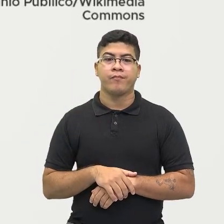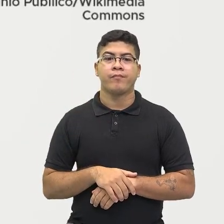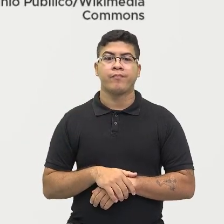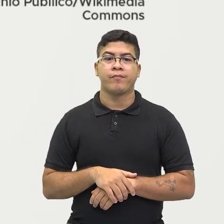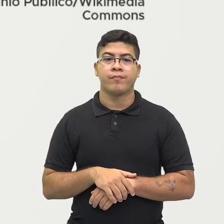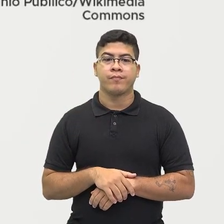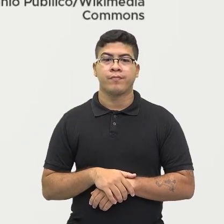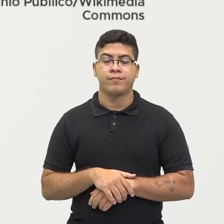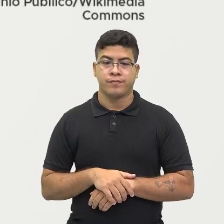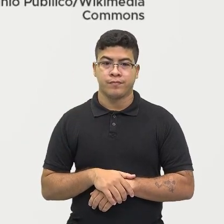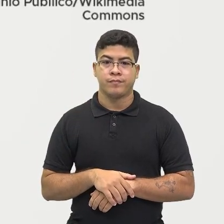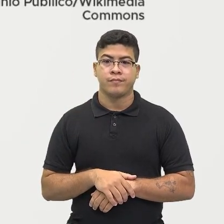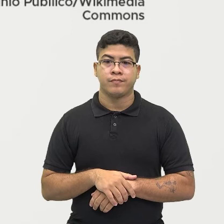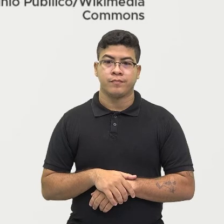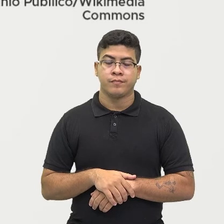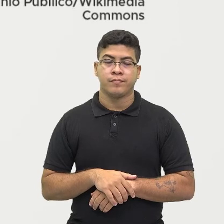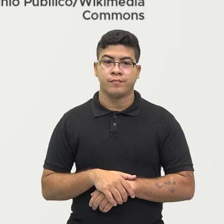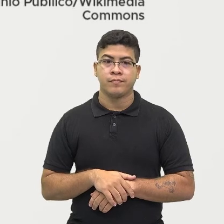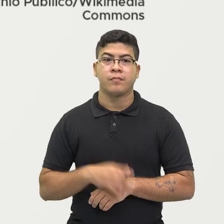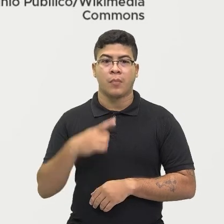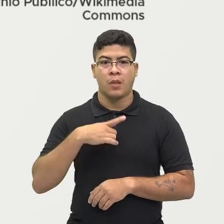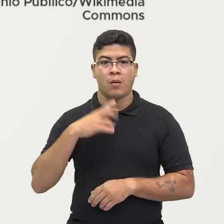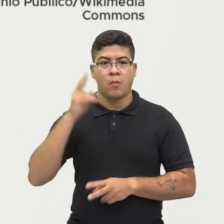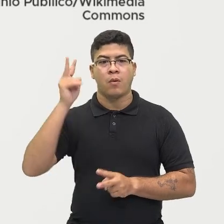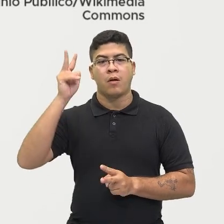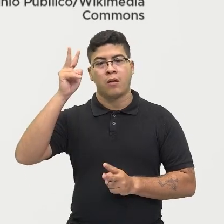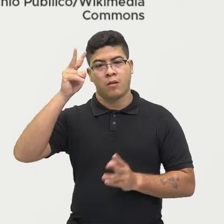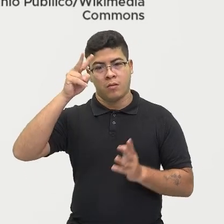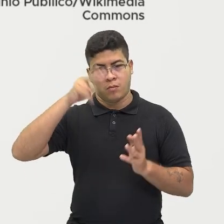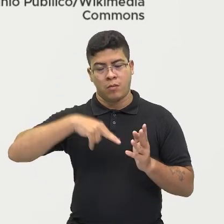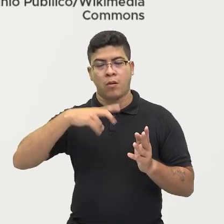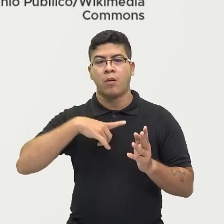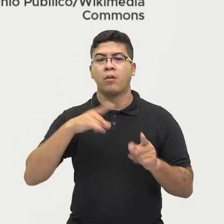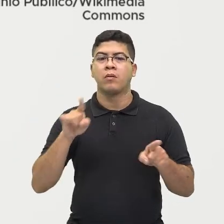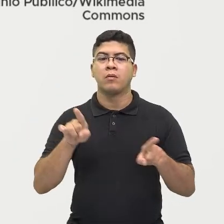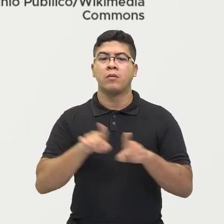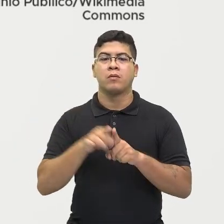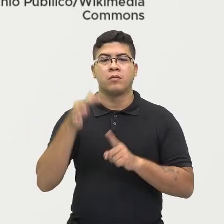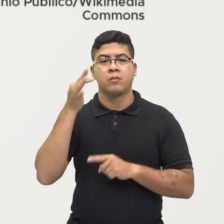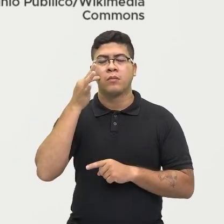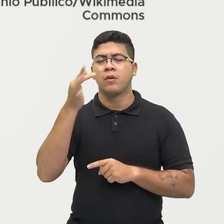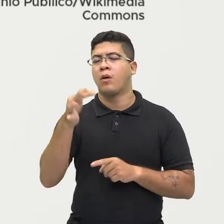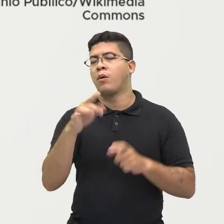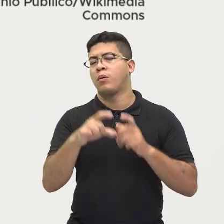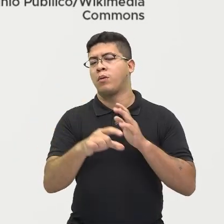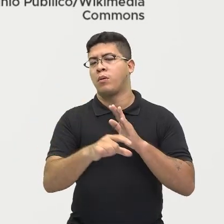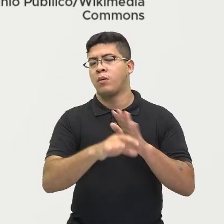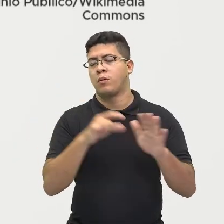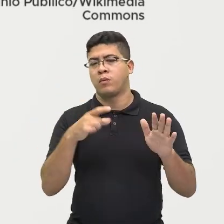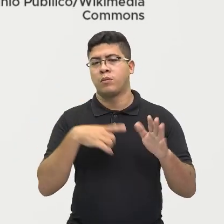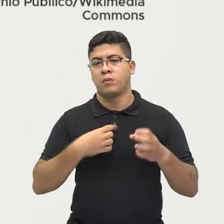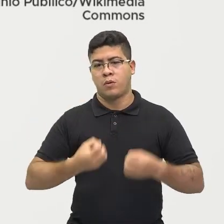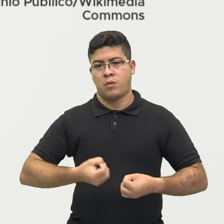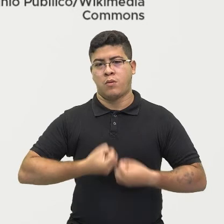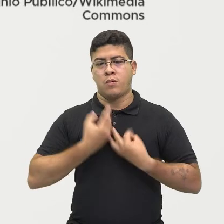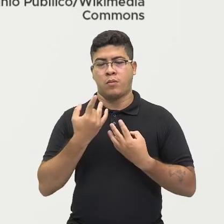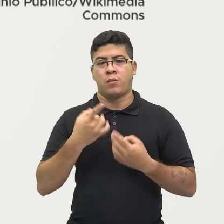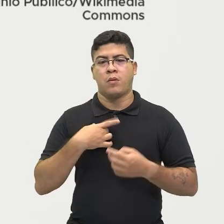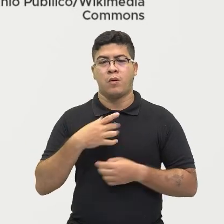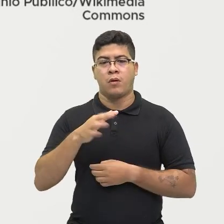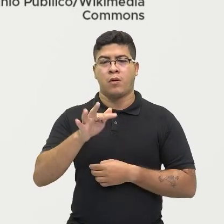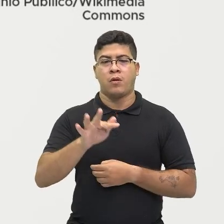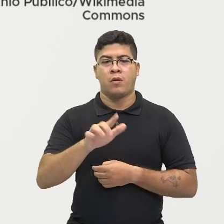temos aqui uma leitura a respeito do futurismo, um trecho aí do Manifesto Futurista, publicado